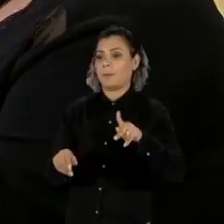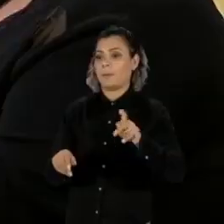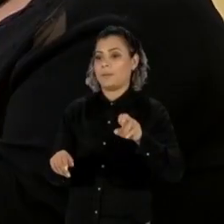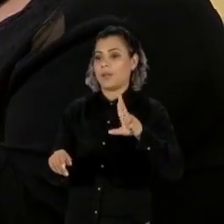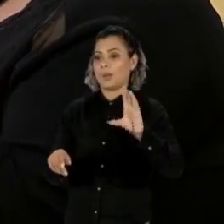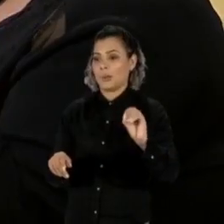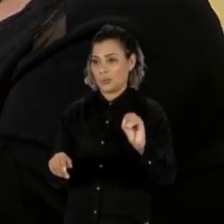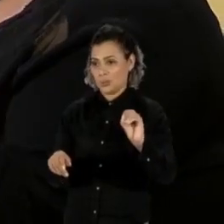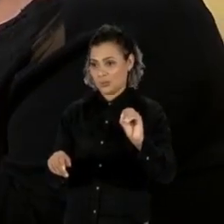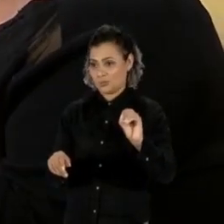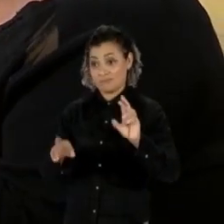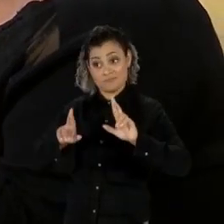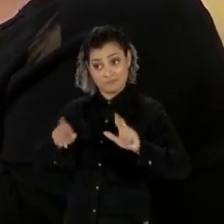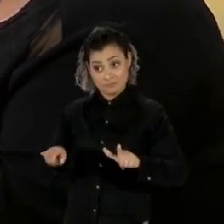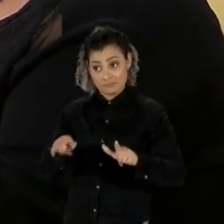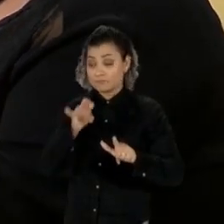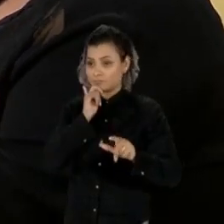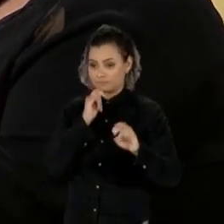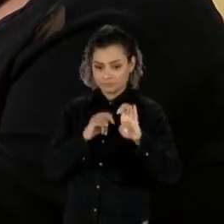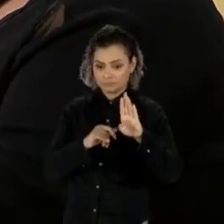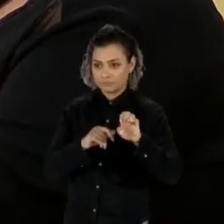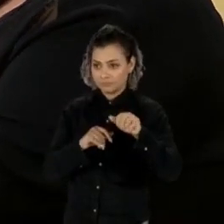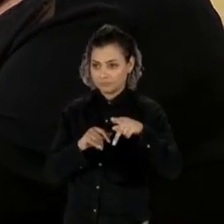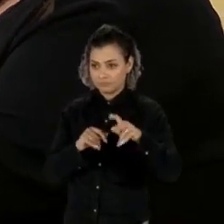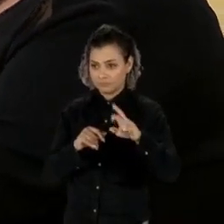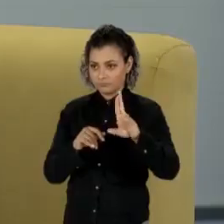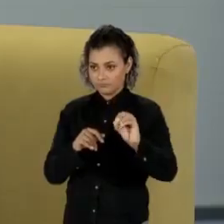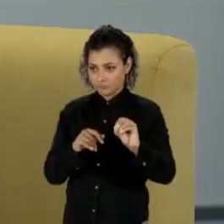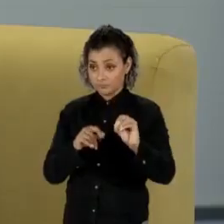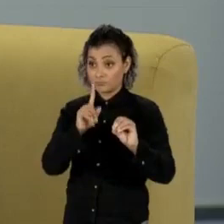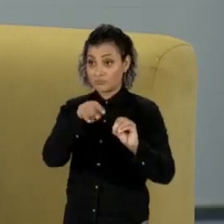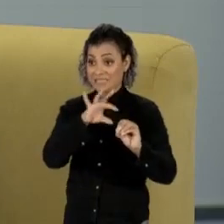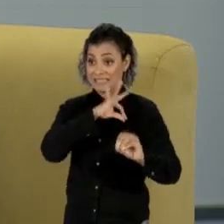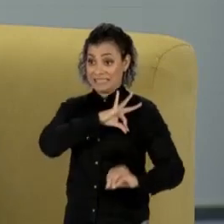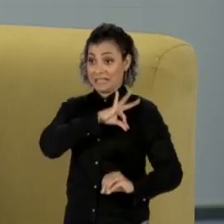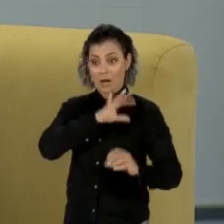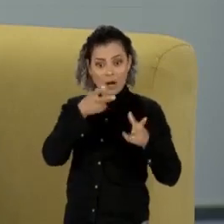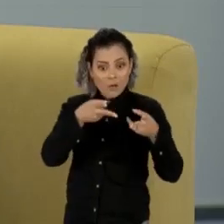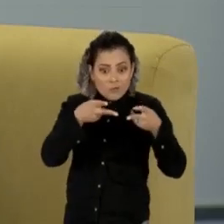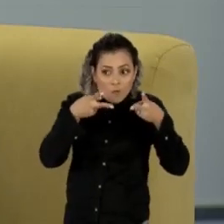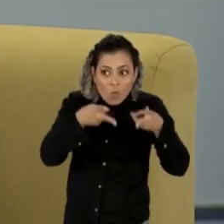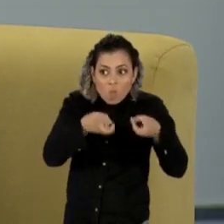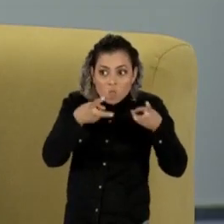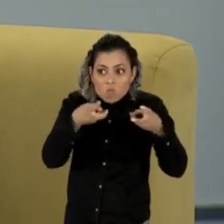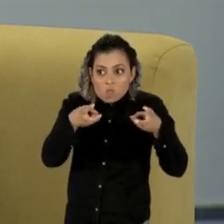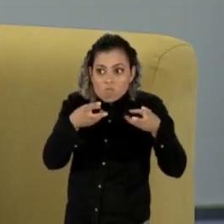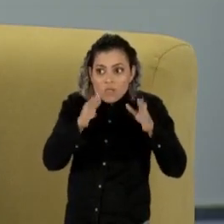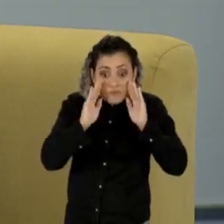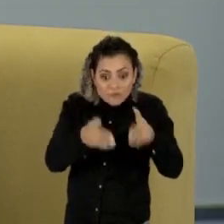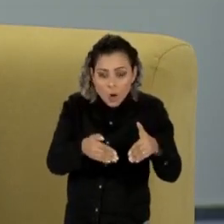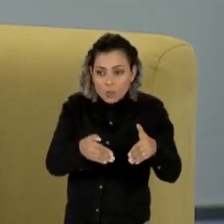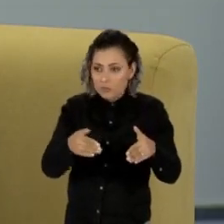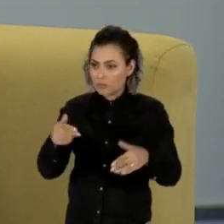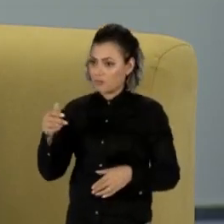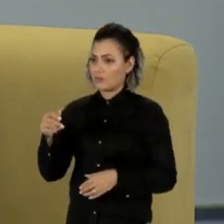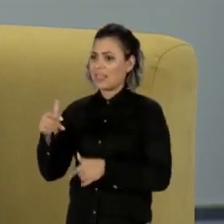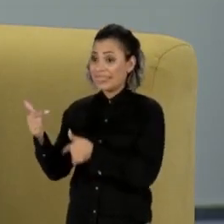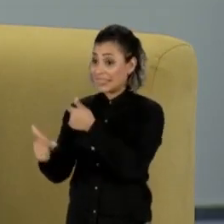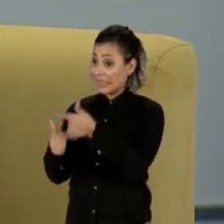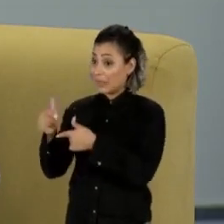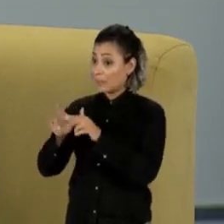emprego está com foco em renda e quando você procura trabalho você procura